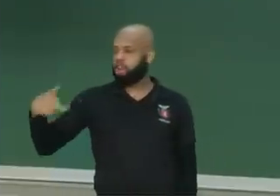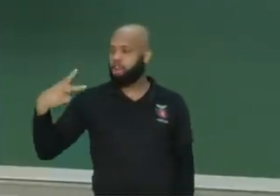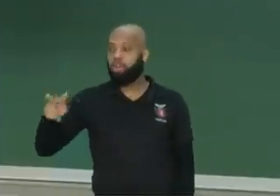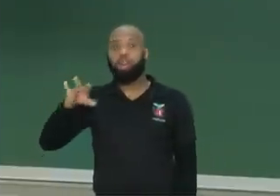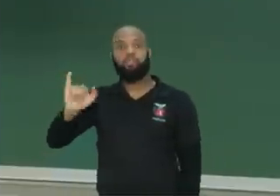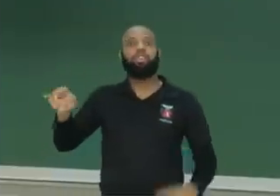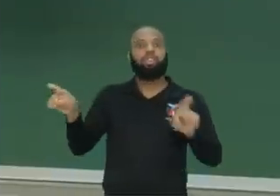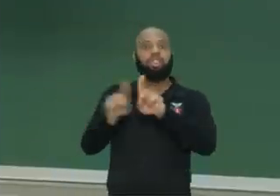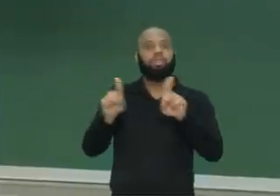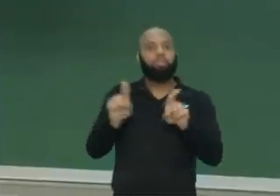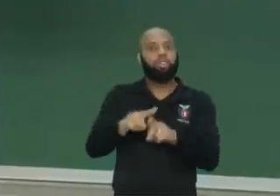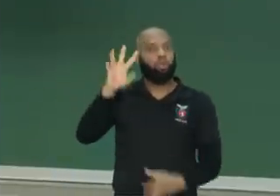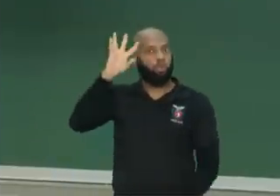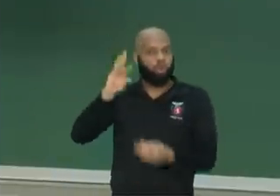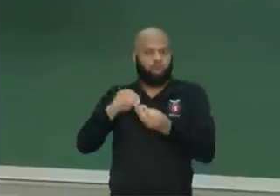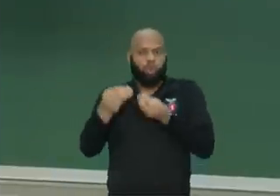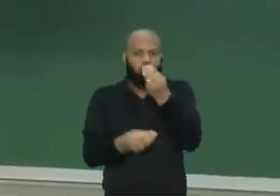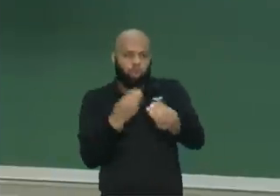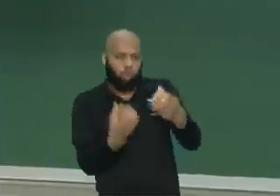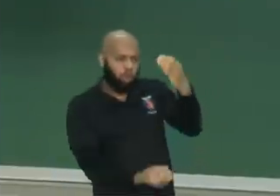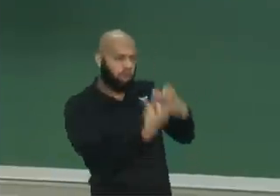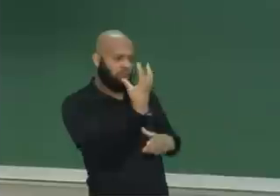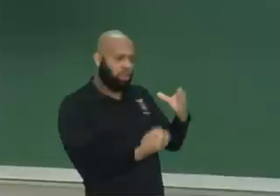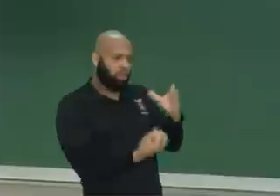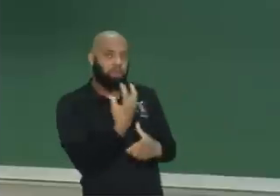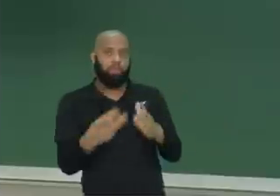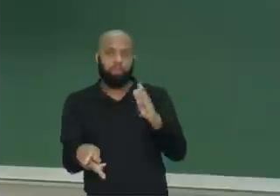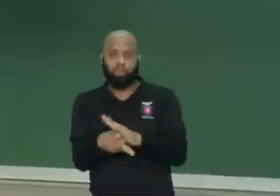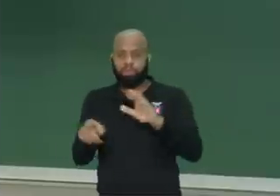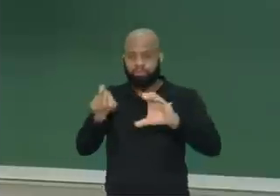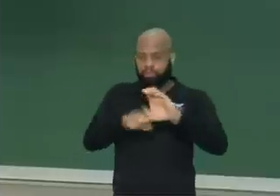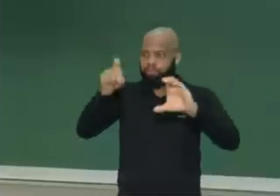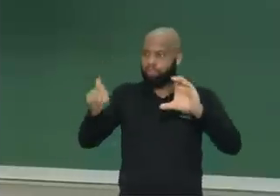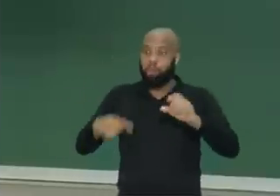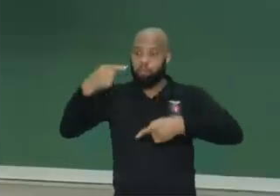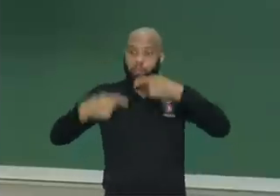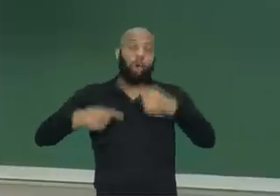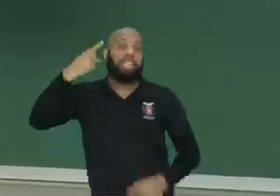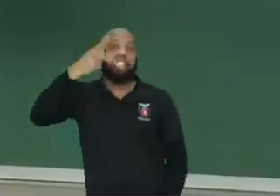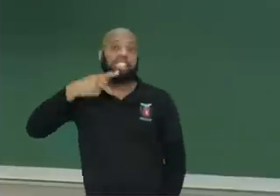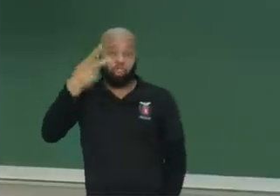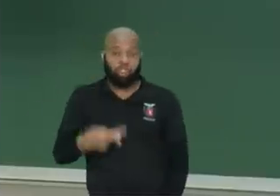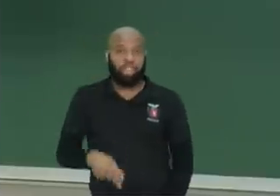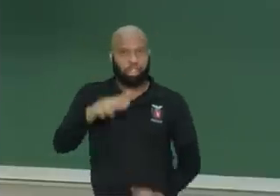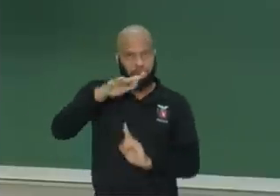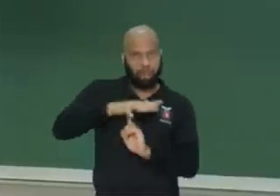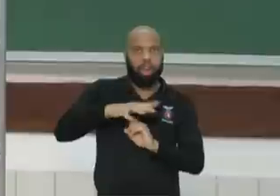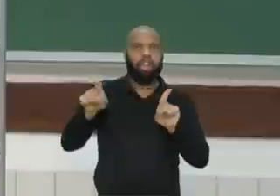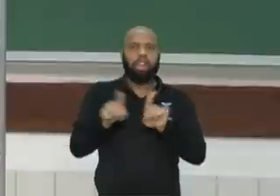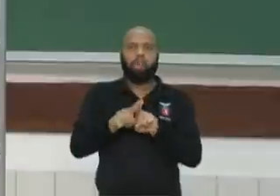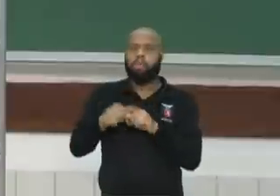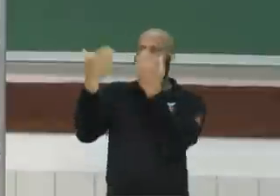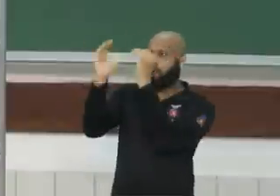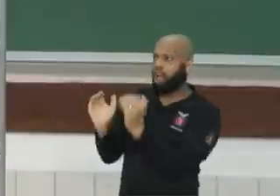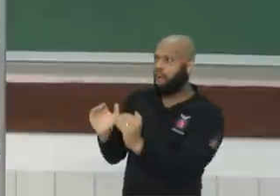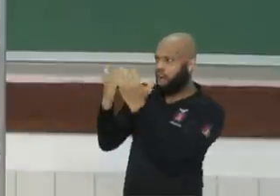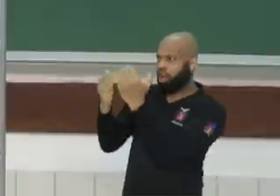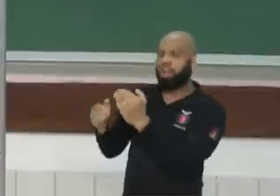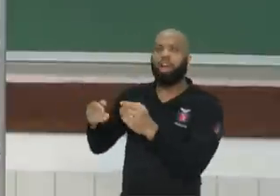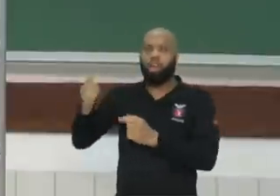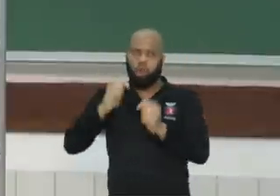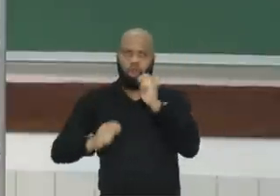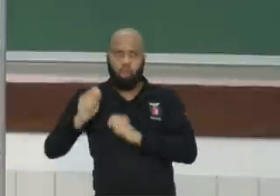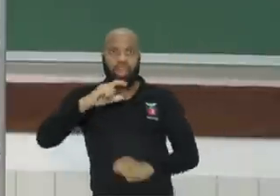processo de constituição da emancipação política do nosso estado e analisar a economia paranaense durante o